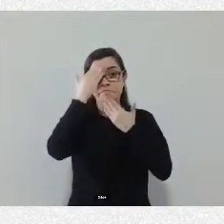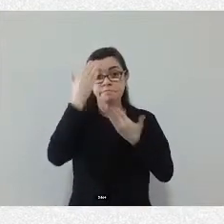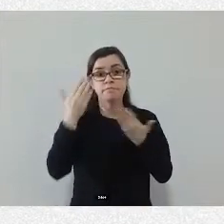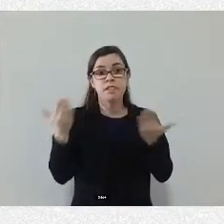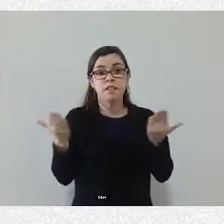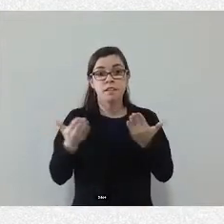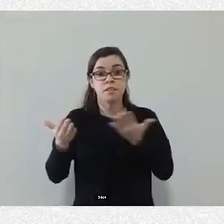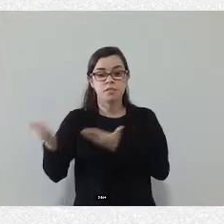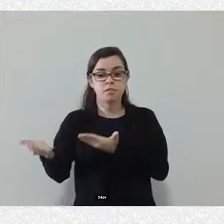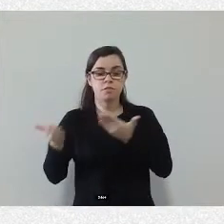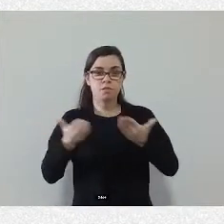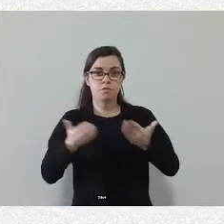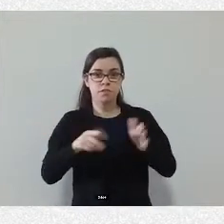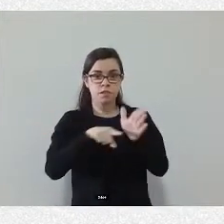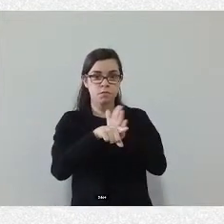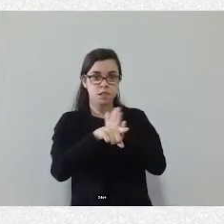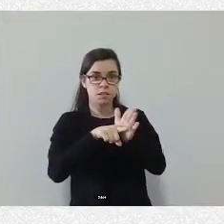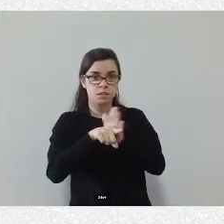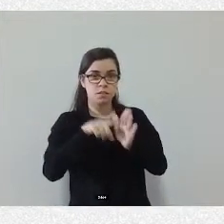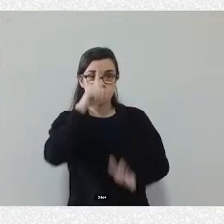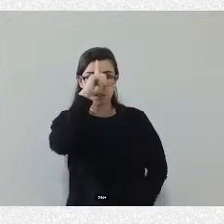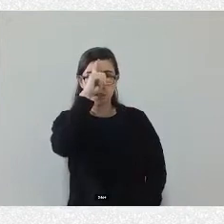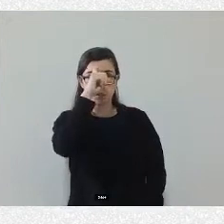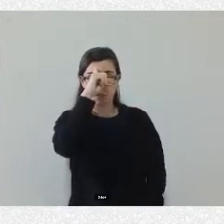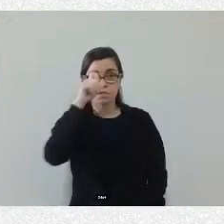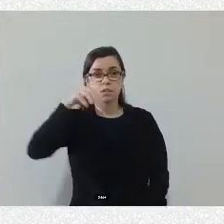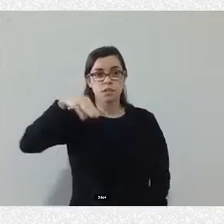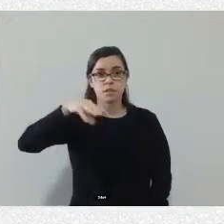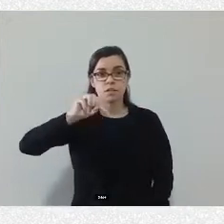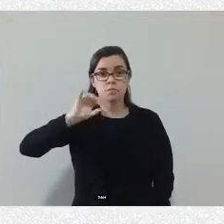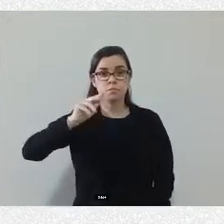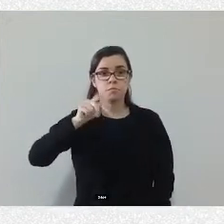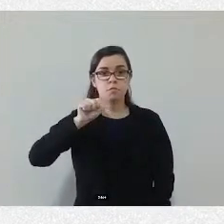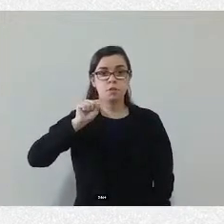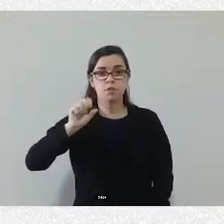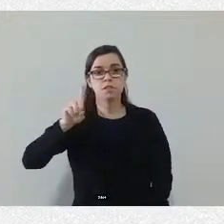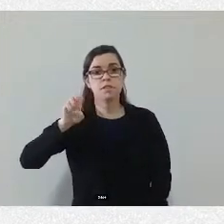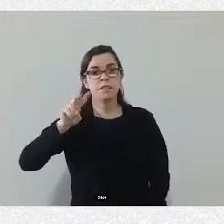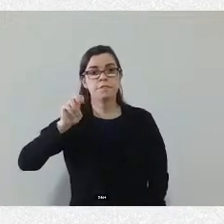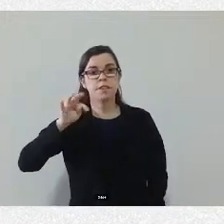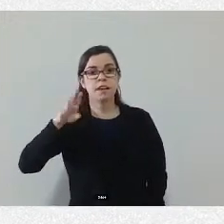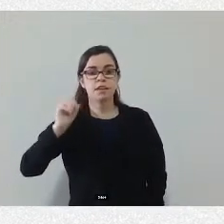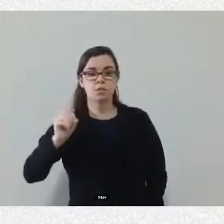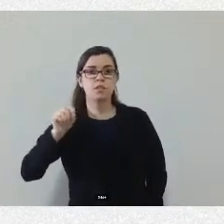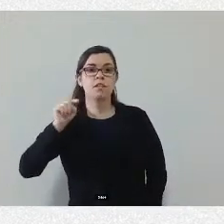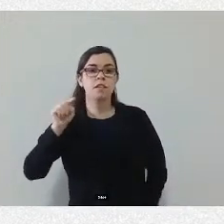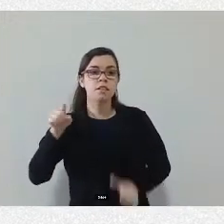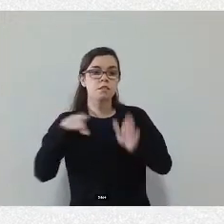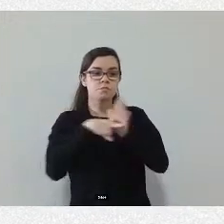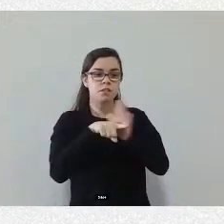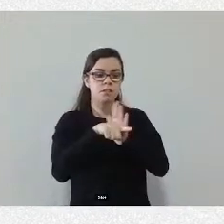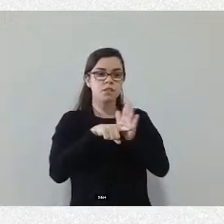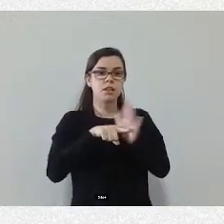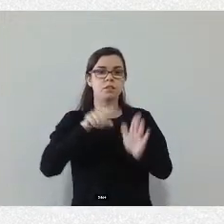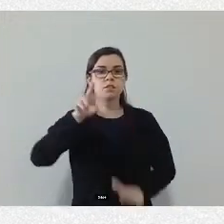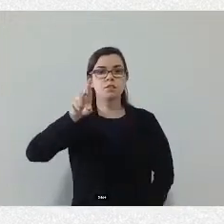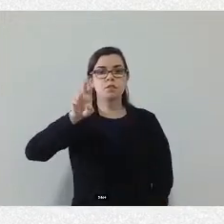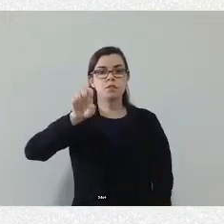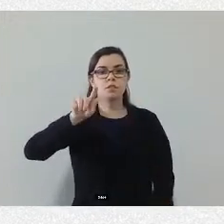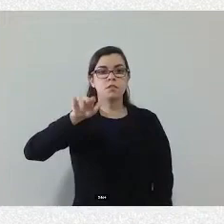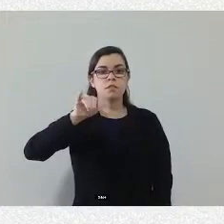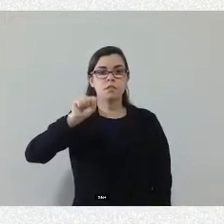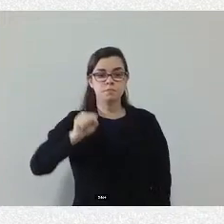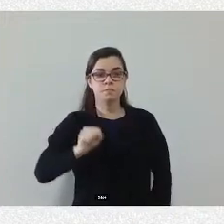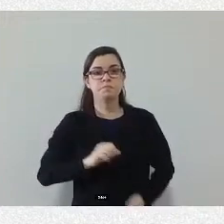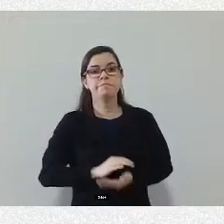pesquisador do Hospital Moinhos de Vento, o médico Régis Goulart Rosa. Bom dia a todos.